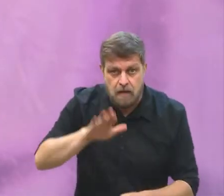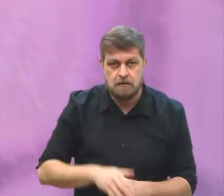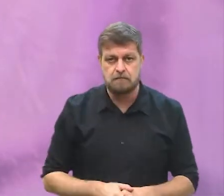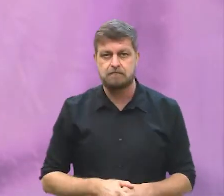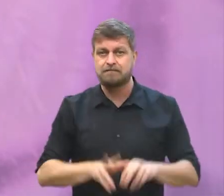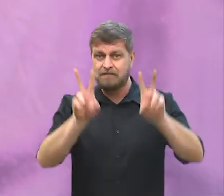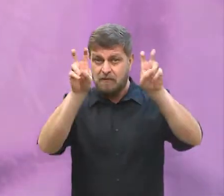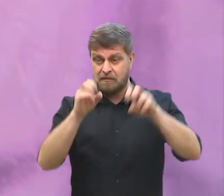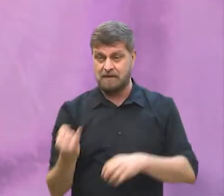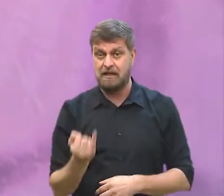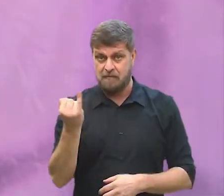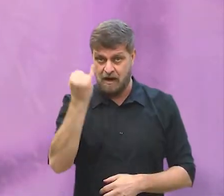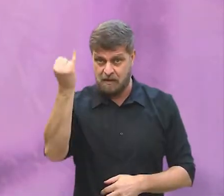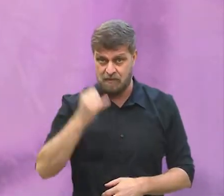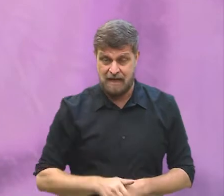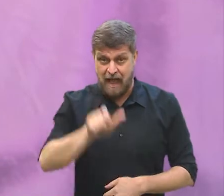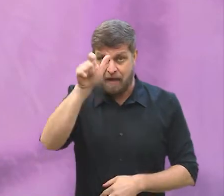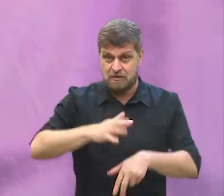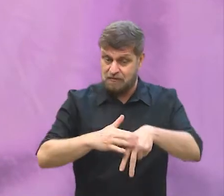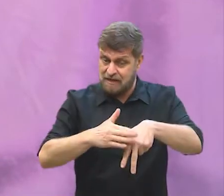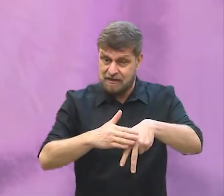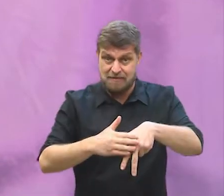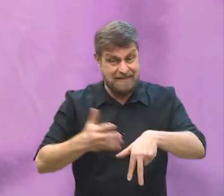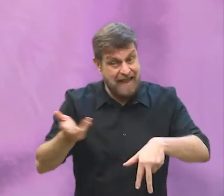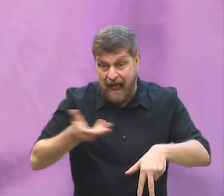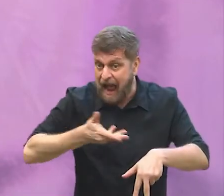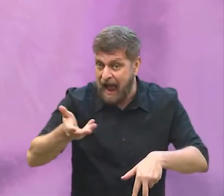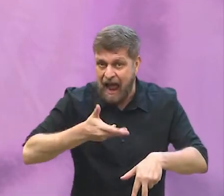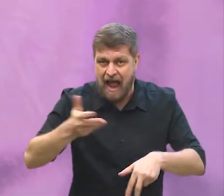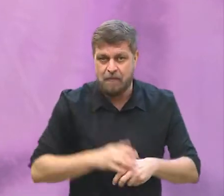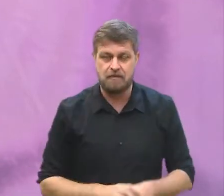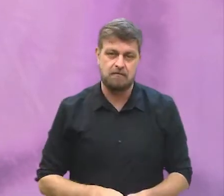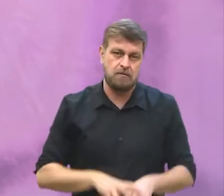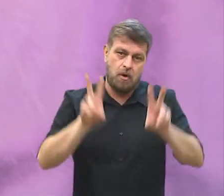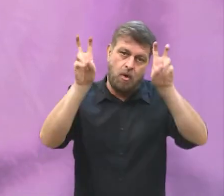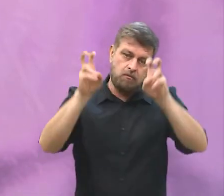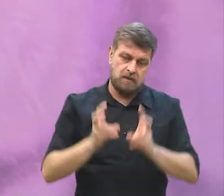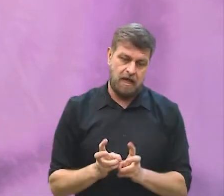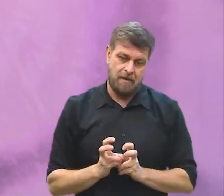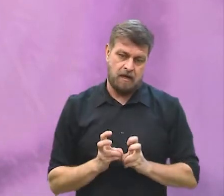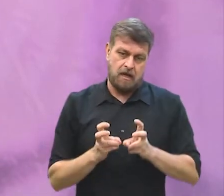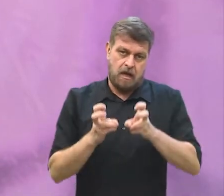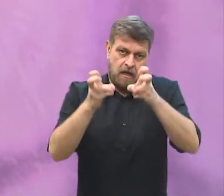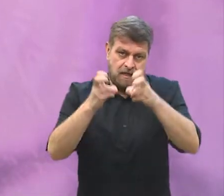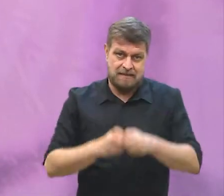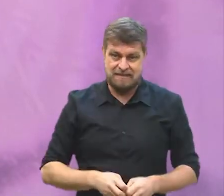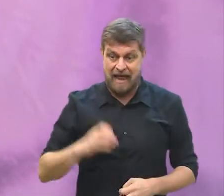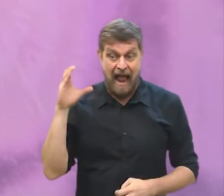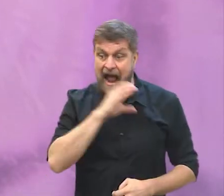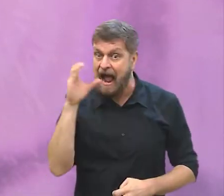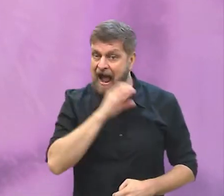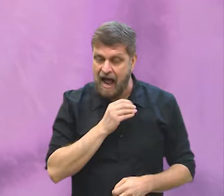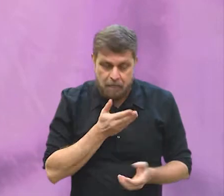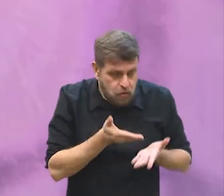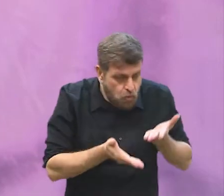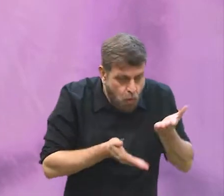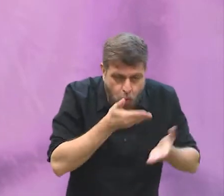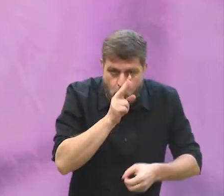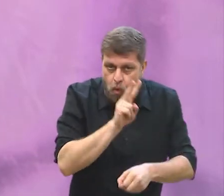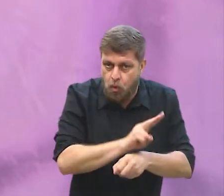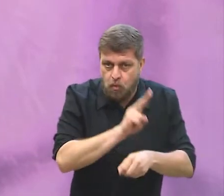importante. Quem está doente tem pressa, né, doutora? A senhora tocou a questão do câncer, que quanto melhor ser tratado, mais rápido também,